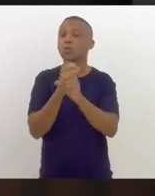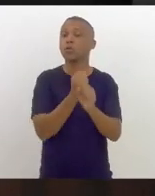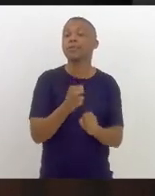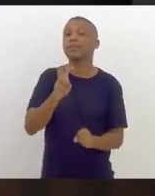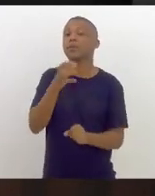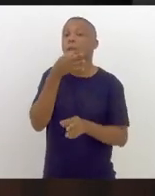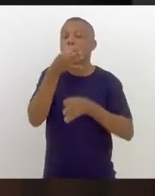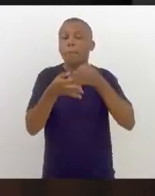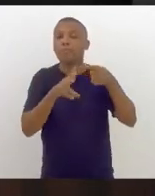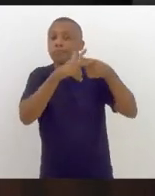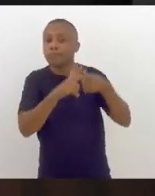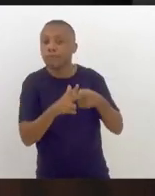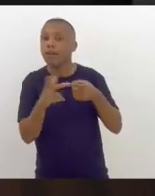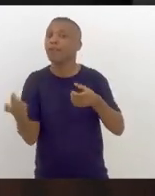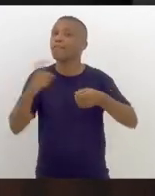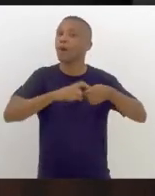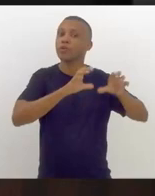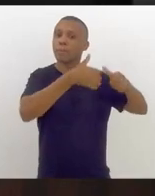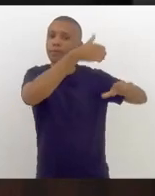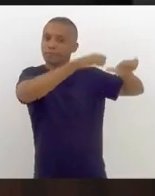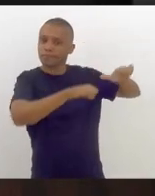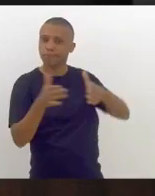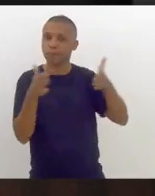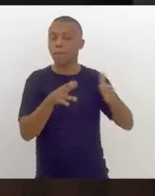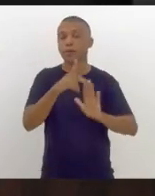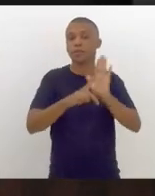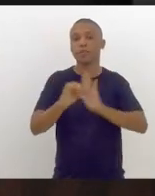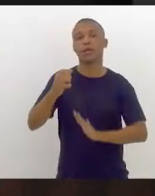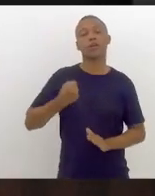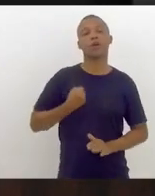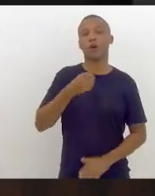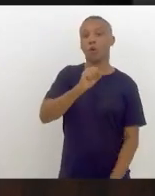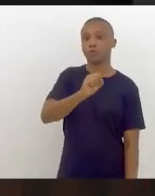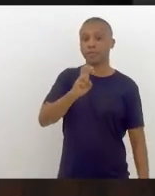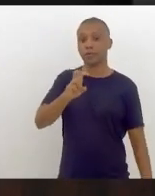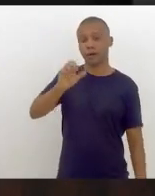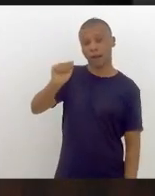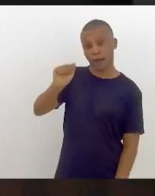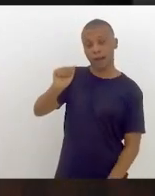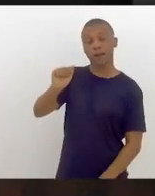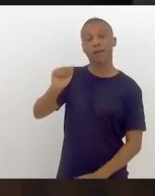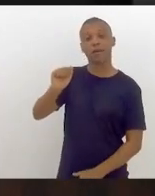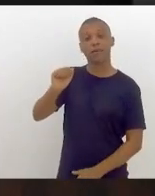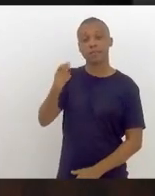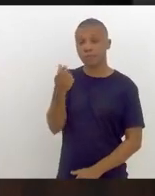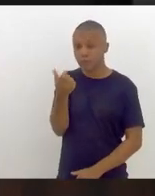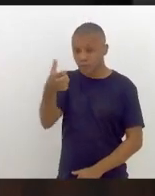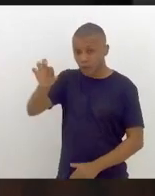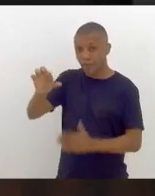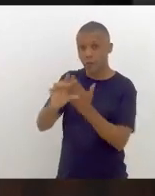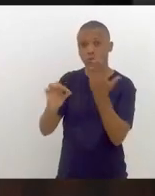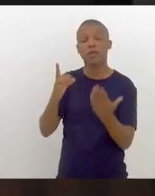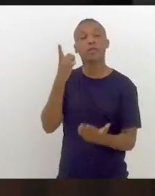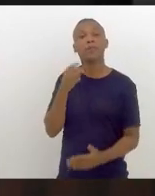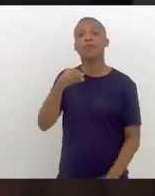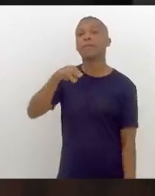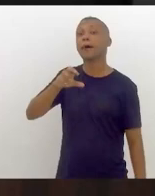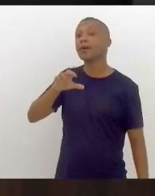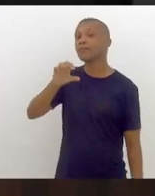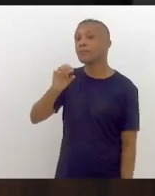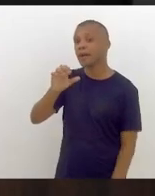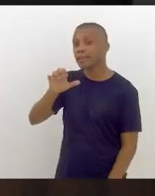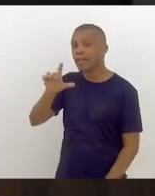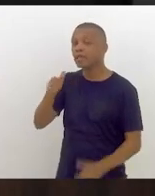retorna às comissões projeto de lei 85a de 19 de autoria Deputado Márcio canela e depois sobre o acesso aos veículos que